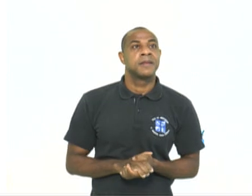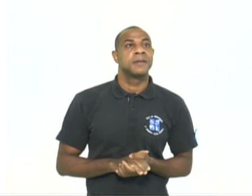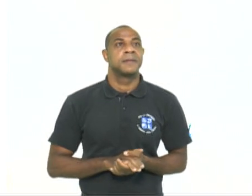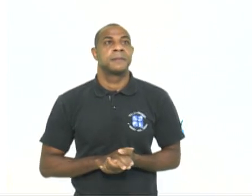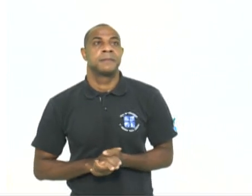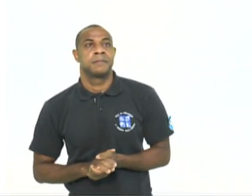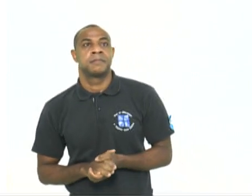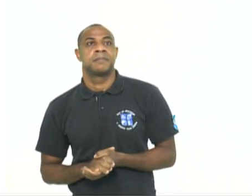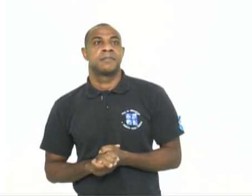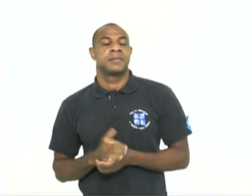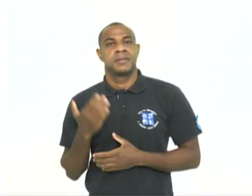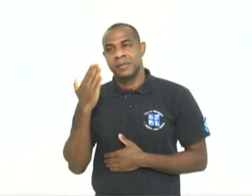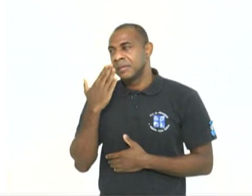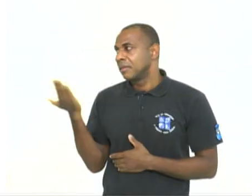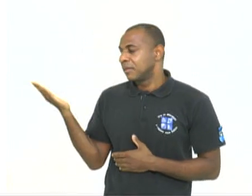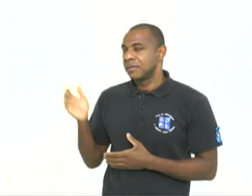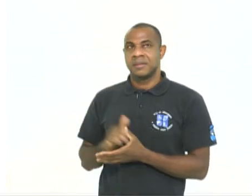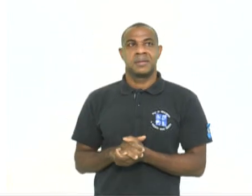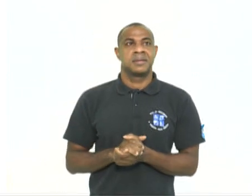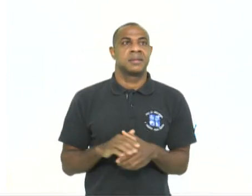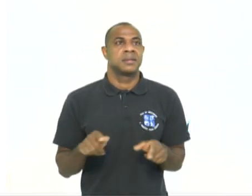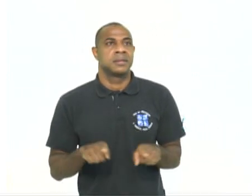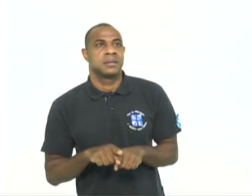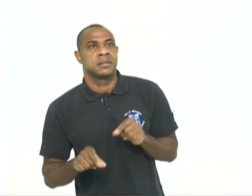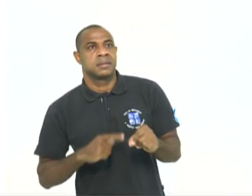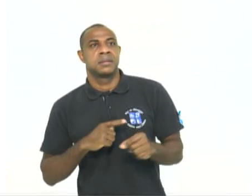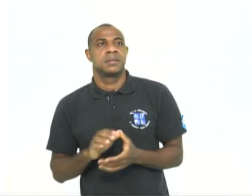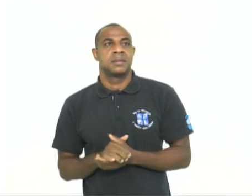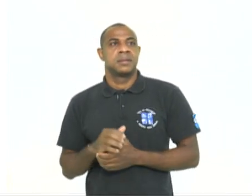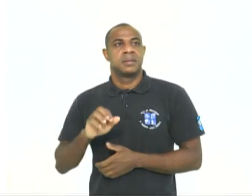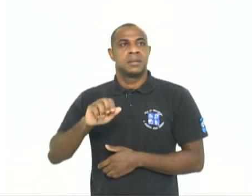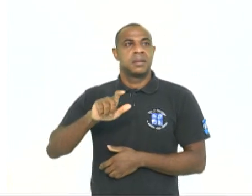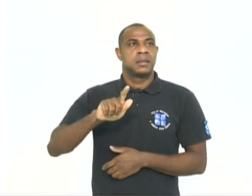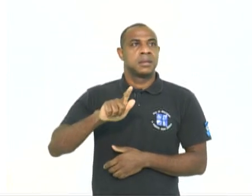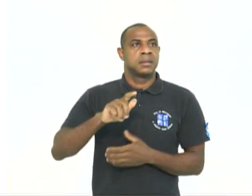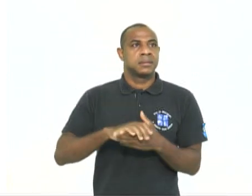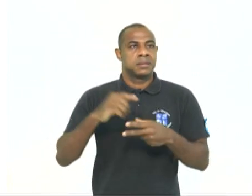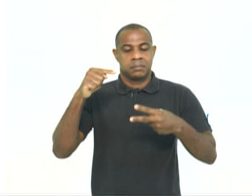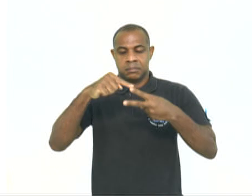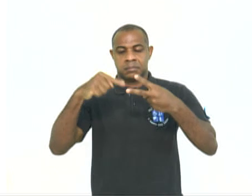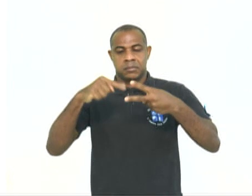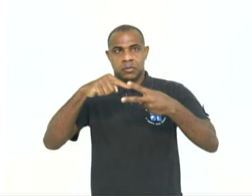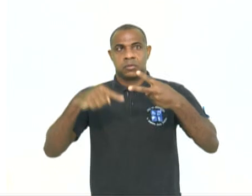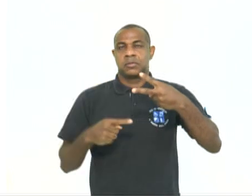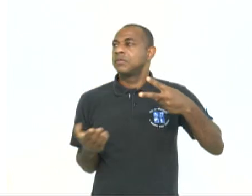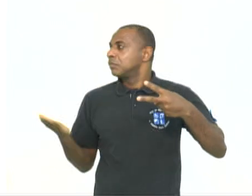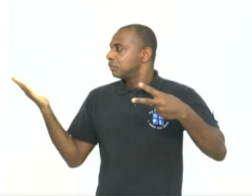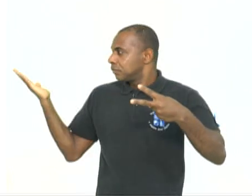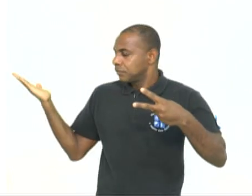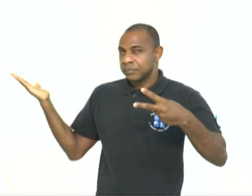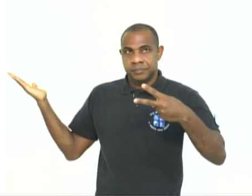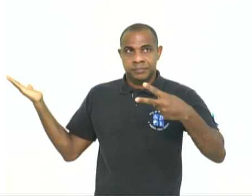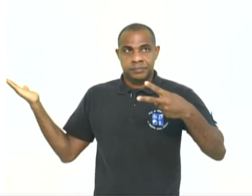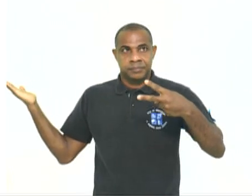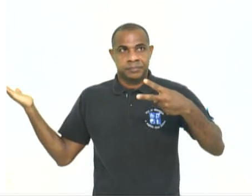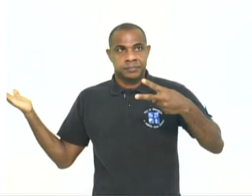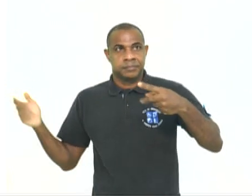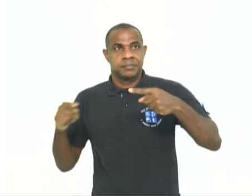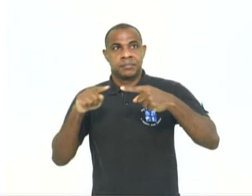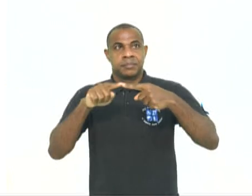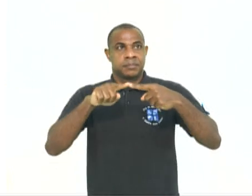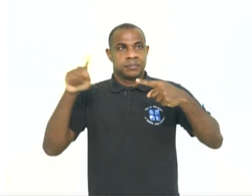como os granulosos, que têm pequenos grânulos, né, no seu citoplasma, ou agranulosos sem grânulos.